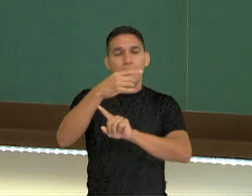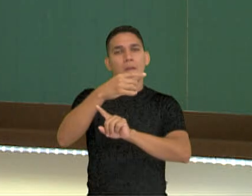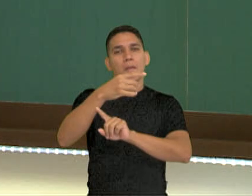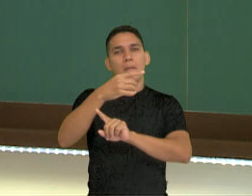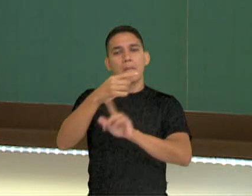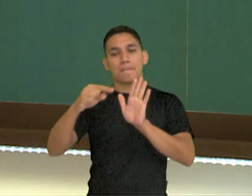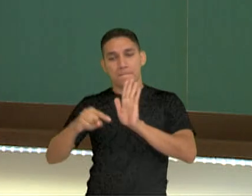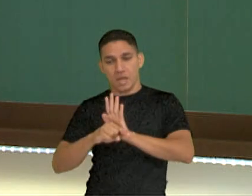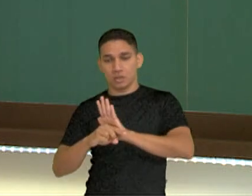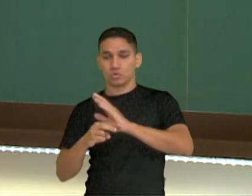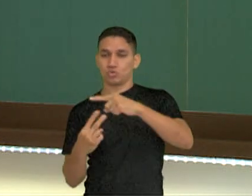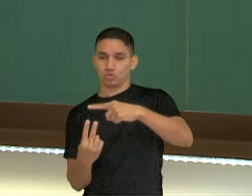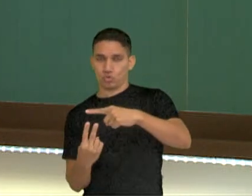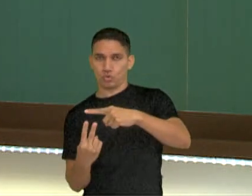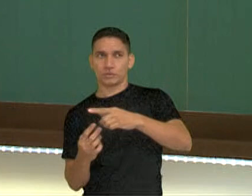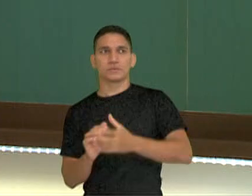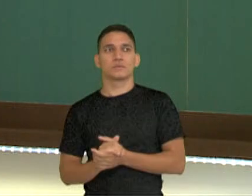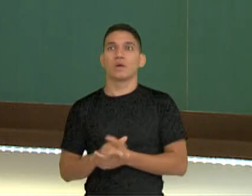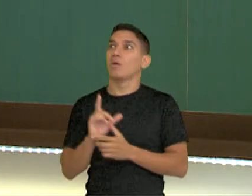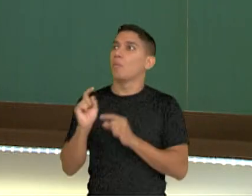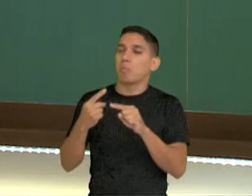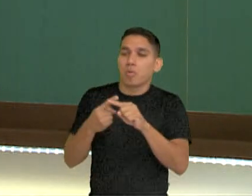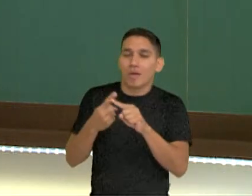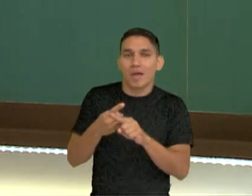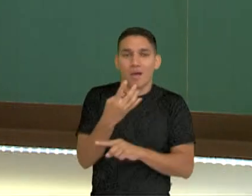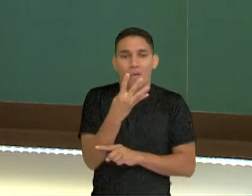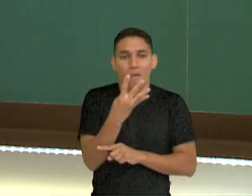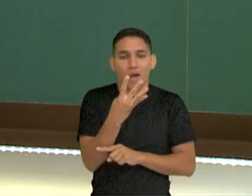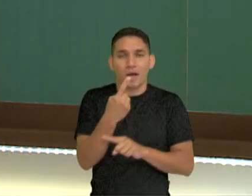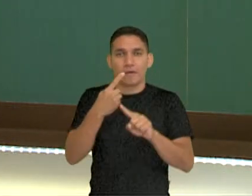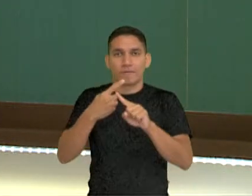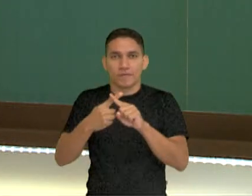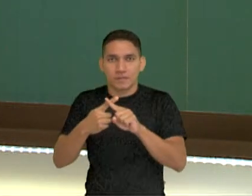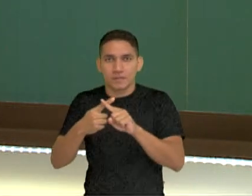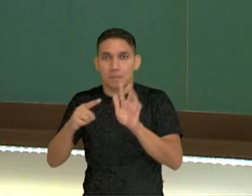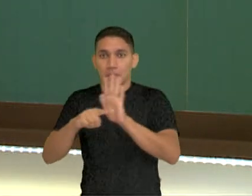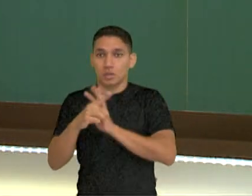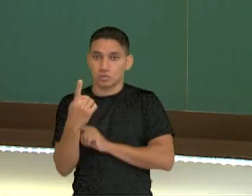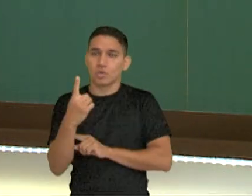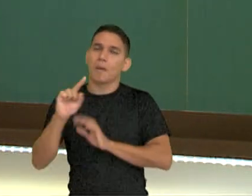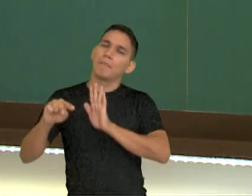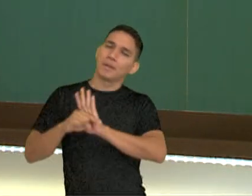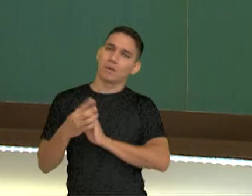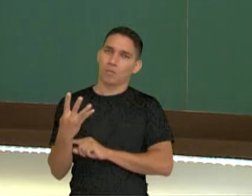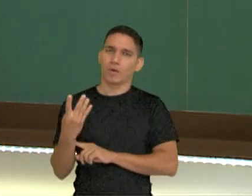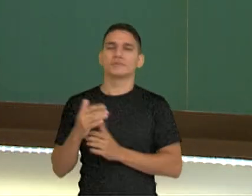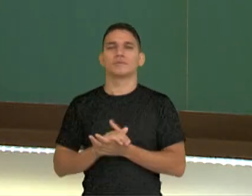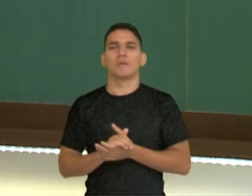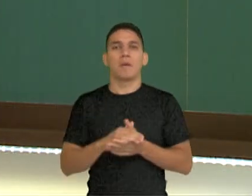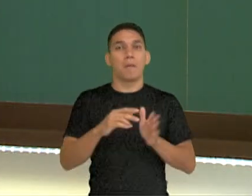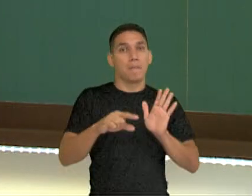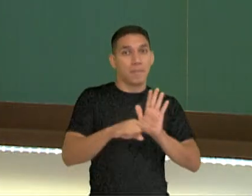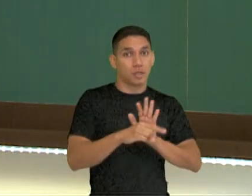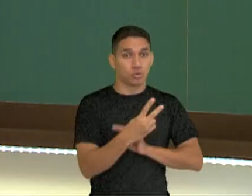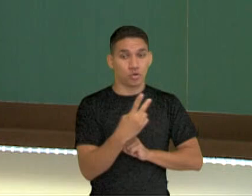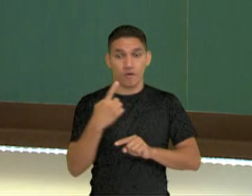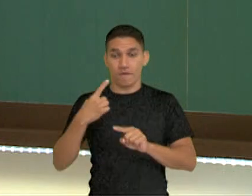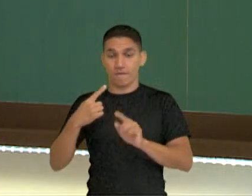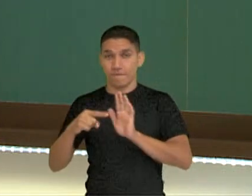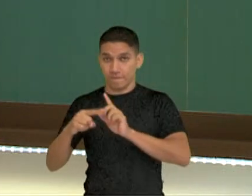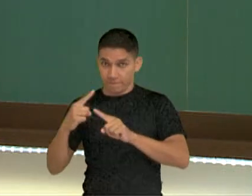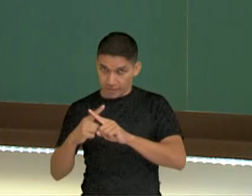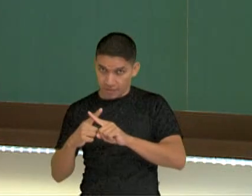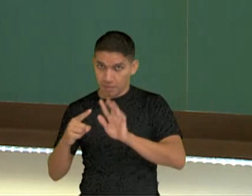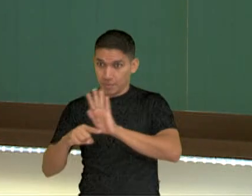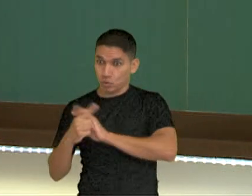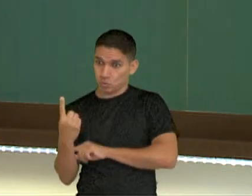no denominador, porque 4 vezes menos 1 é menos 4. Menos 2 vezes 1 é menos 2. Então, negativo dividido por